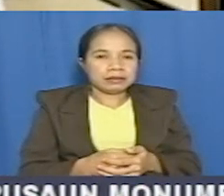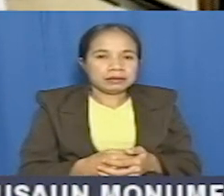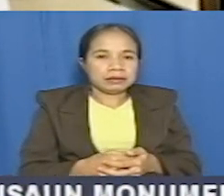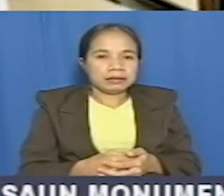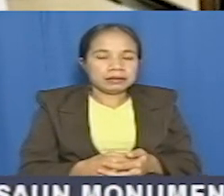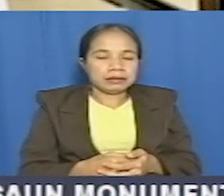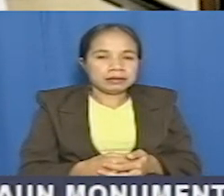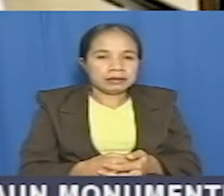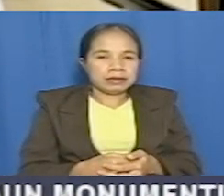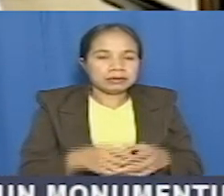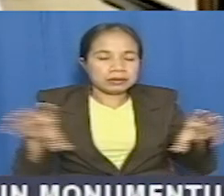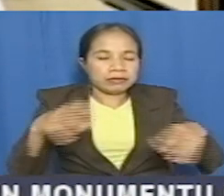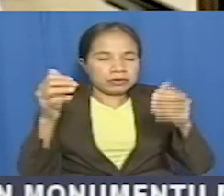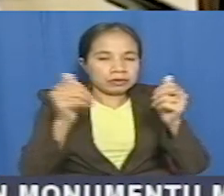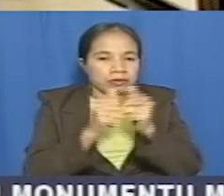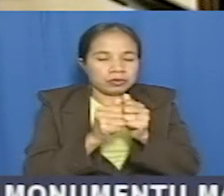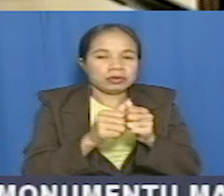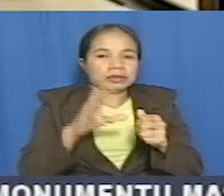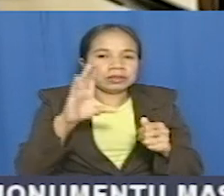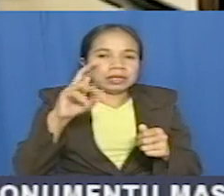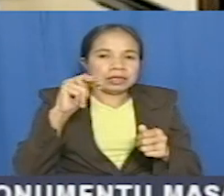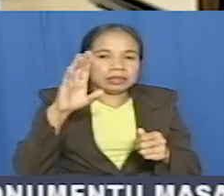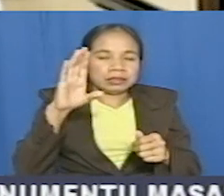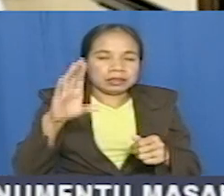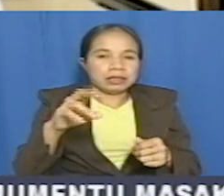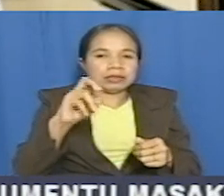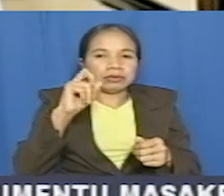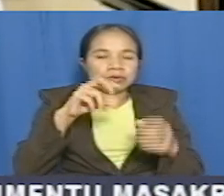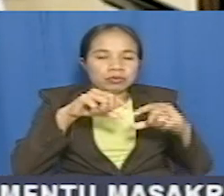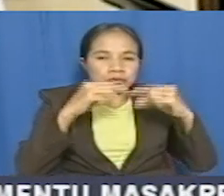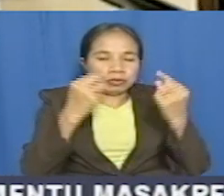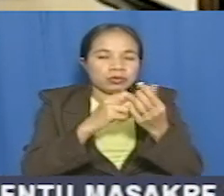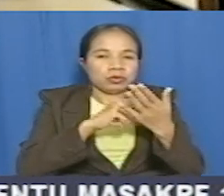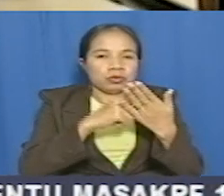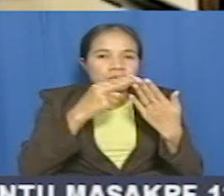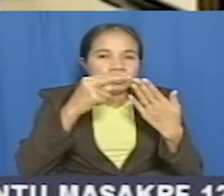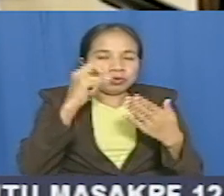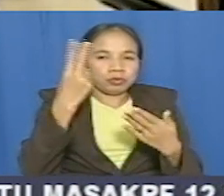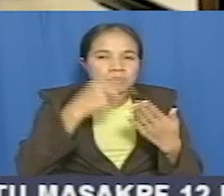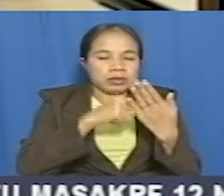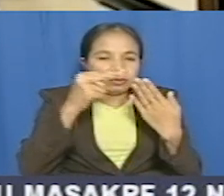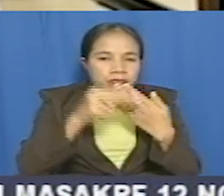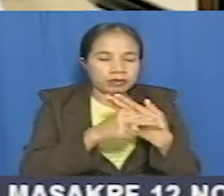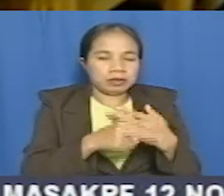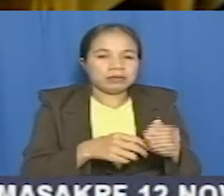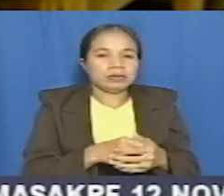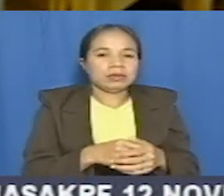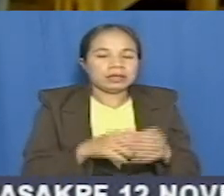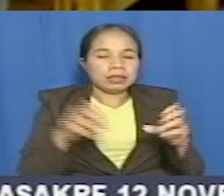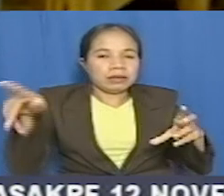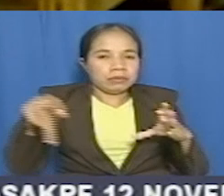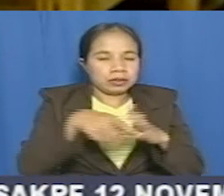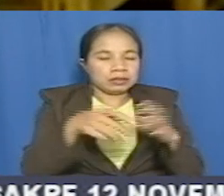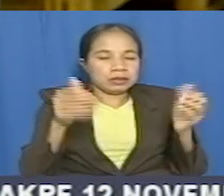tu CNC ou Comitê 12, vamos companhia Sira para a cooperação, para depois o acompanhamento.